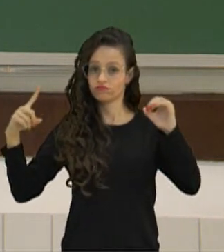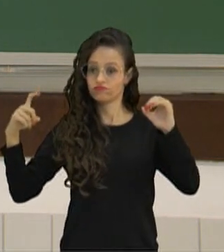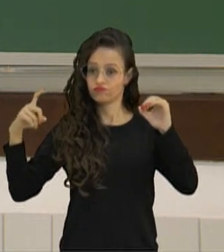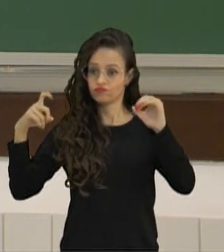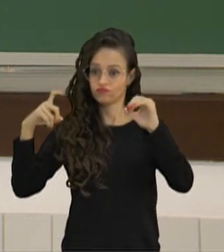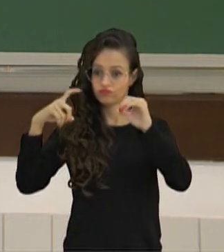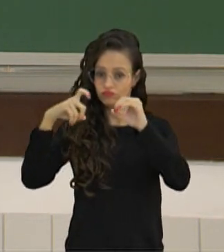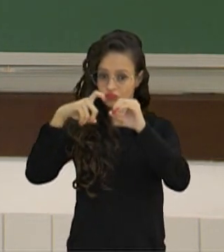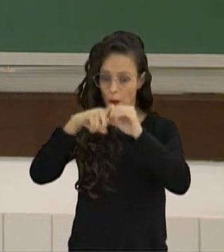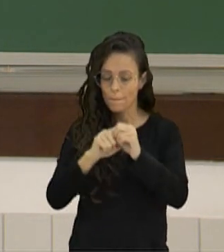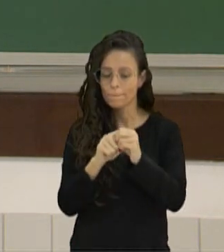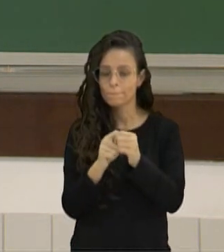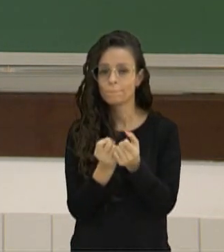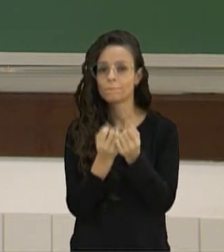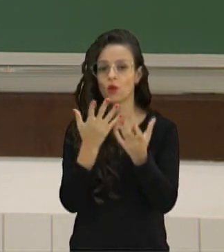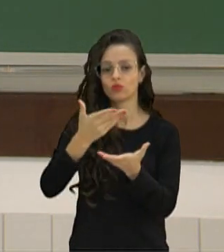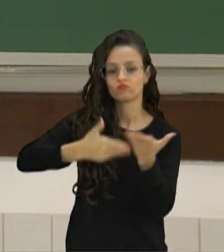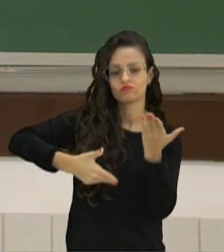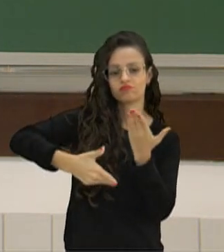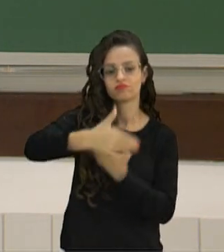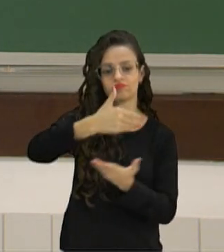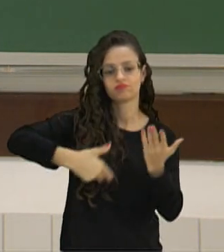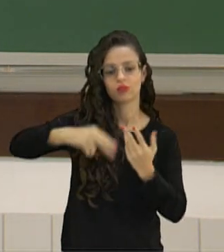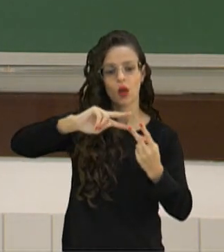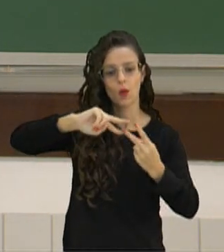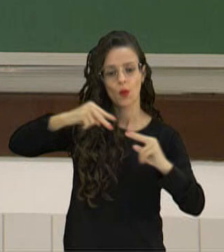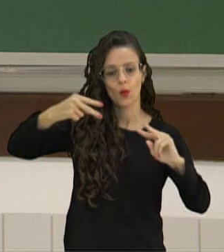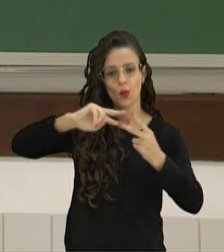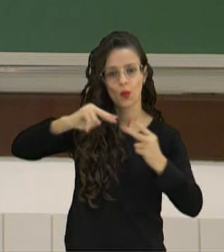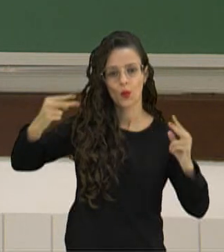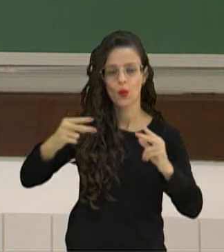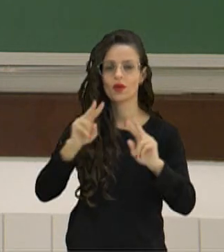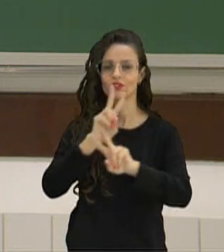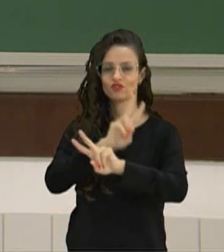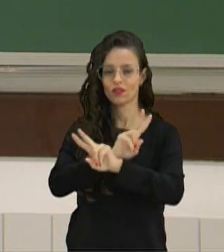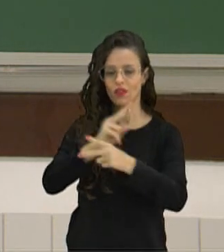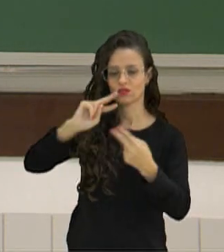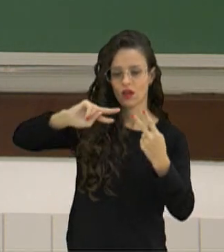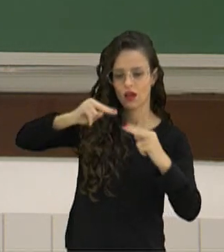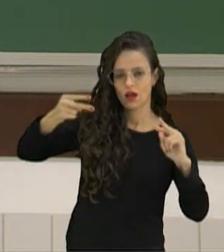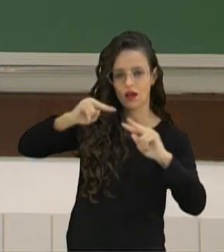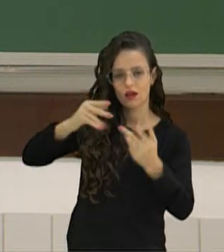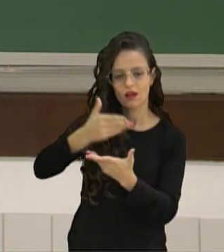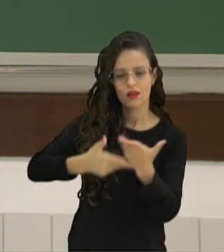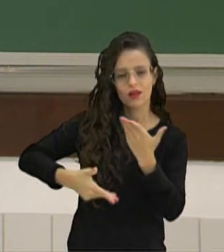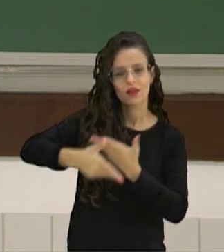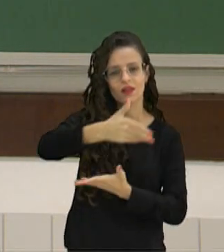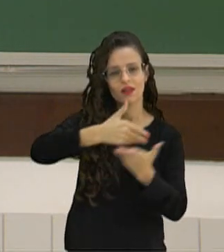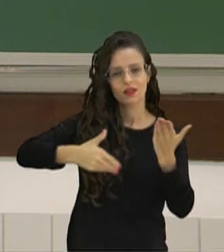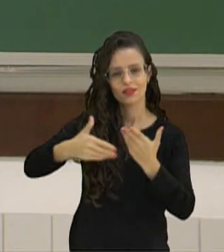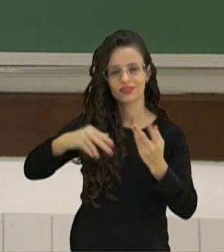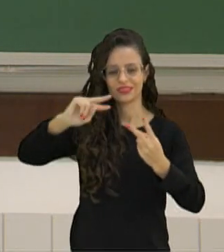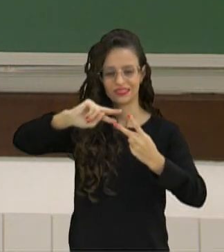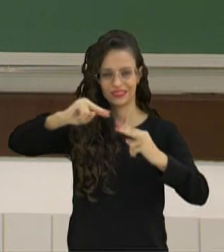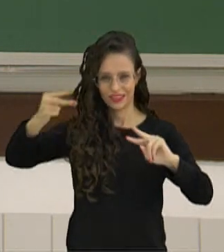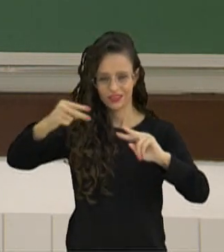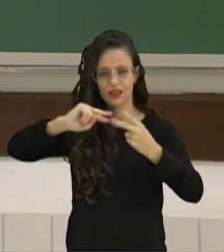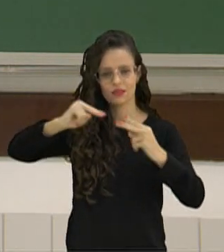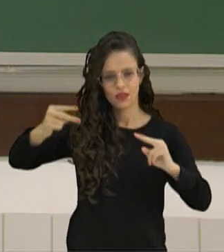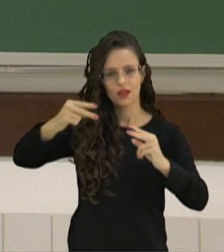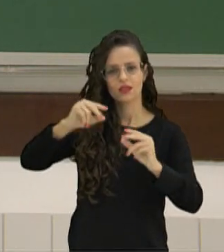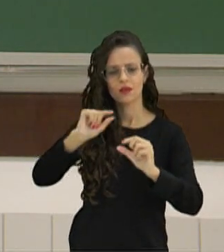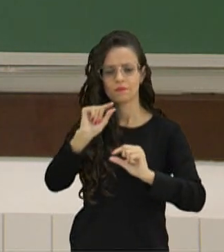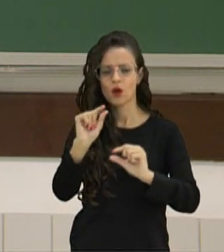o óvulo, existe a permutação ou crossing over, ou seja, a troca de material, a troca de DNA entre eles, de partes